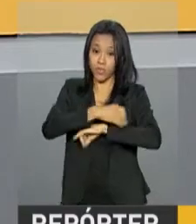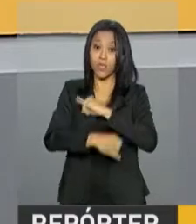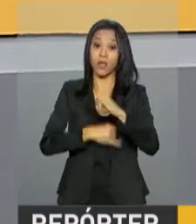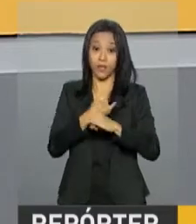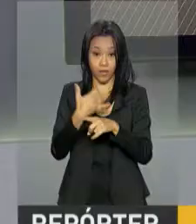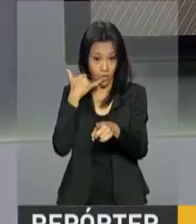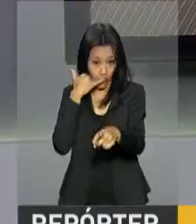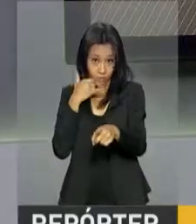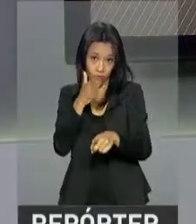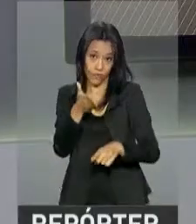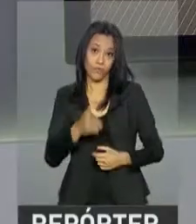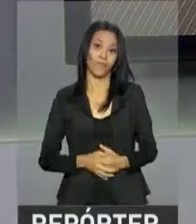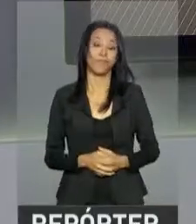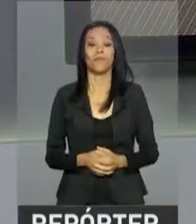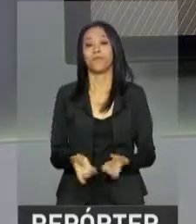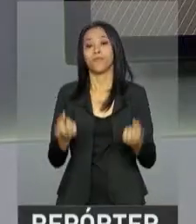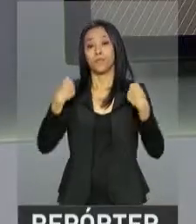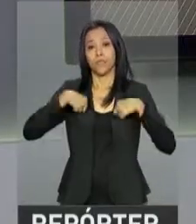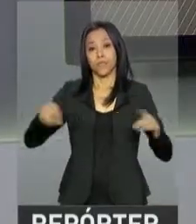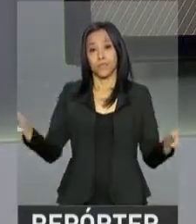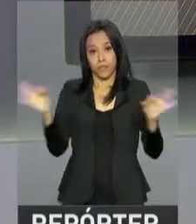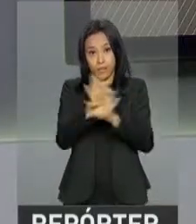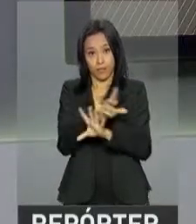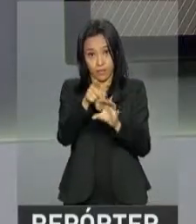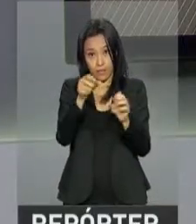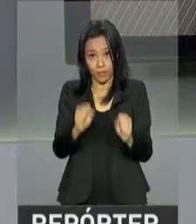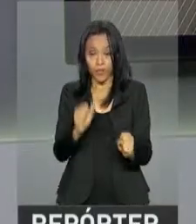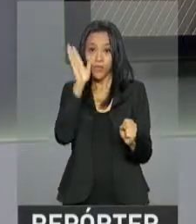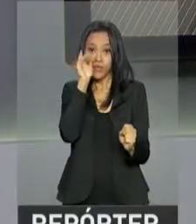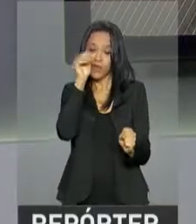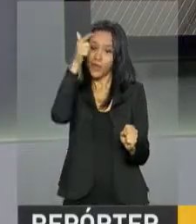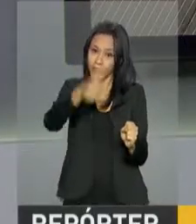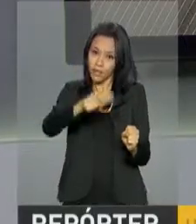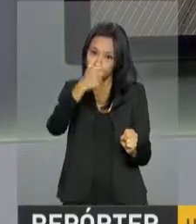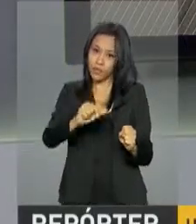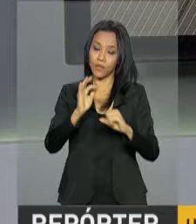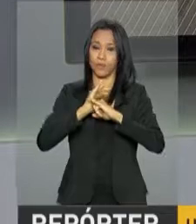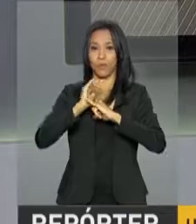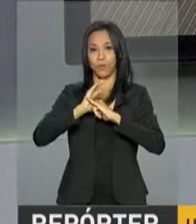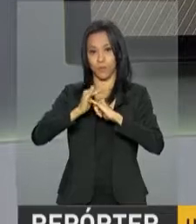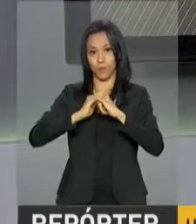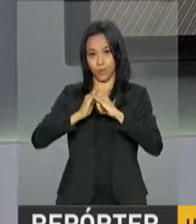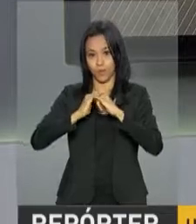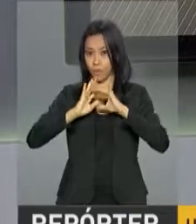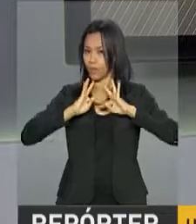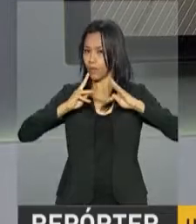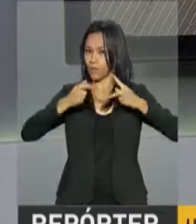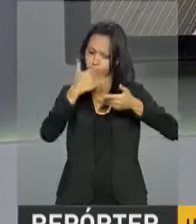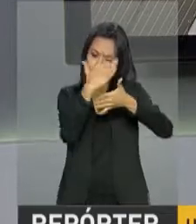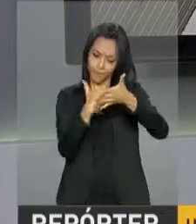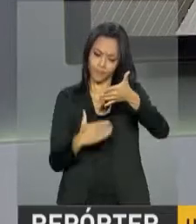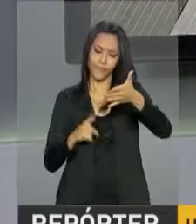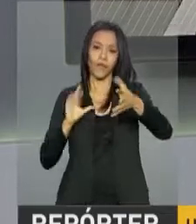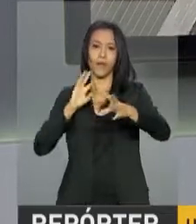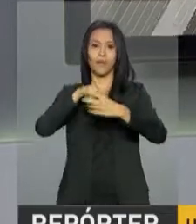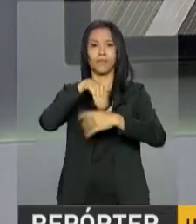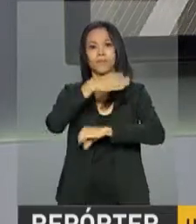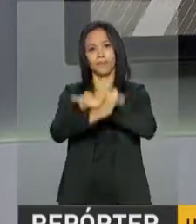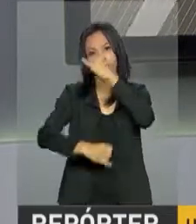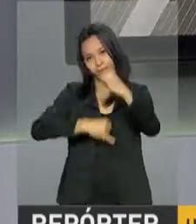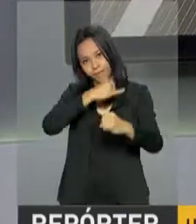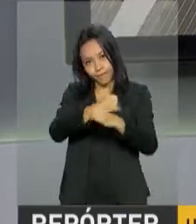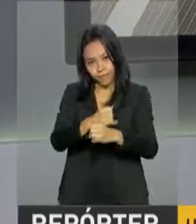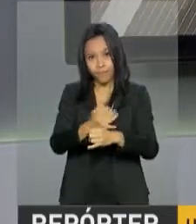sua tela nós ficamos por aqui você pode rever as reportagens no youtube e toda a nossa programação também está na página da